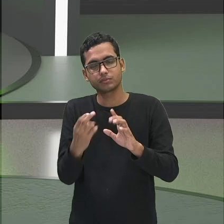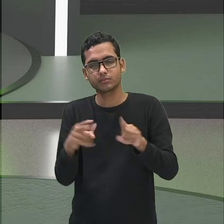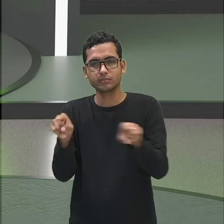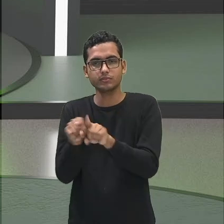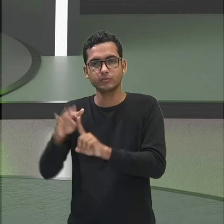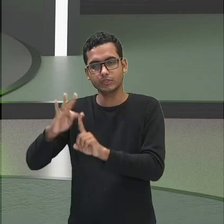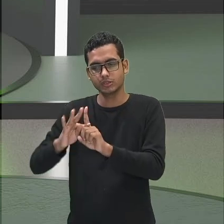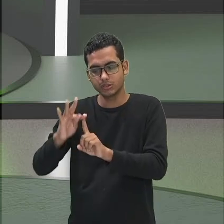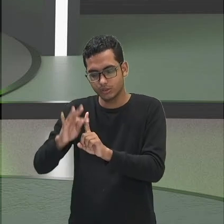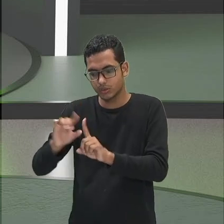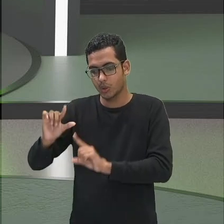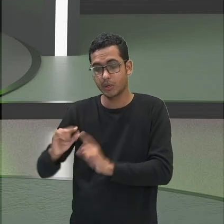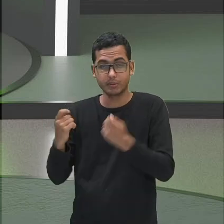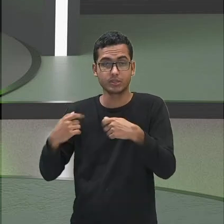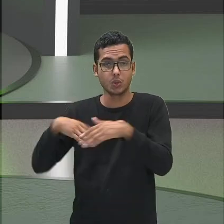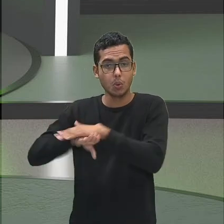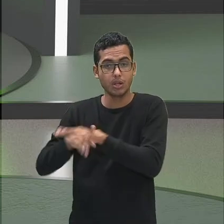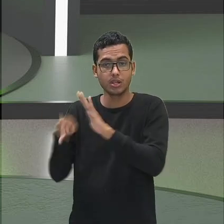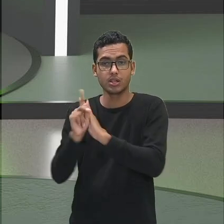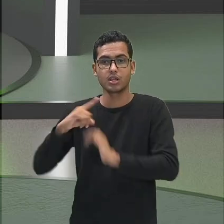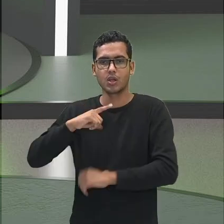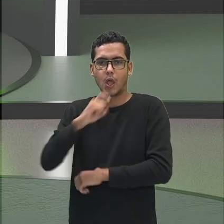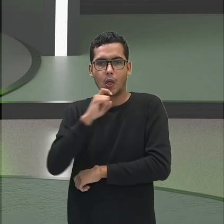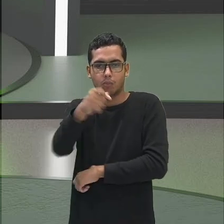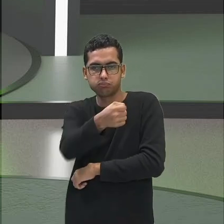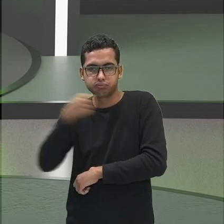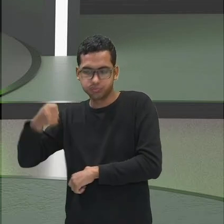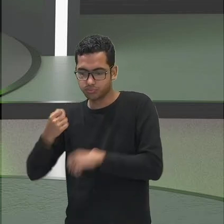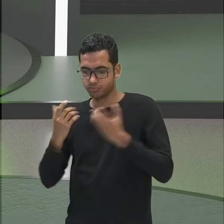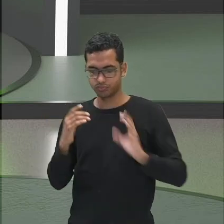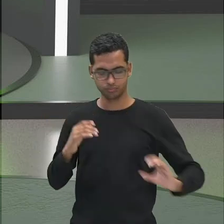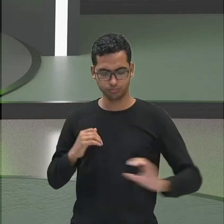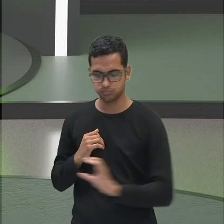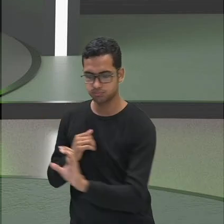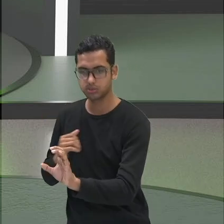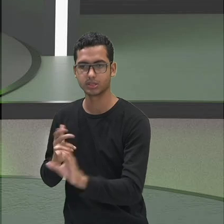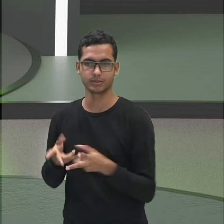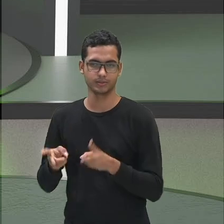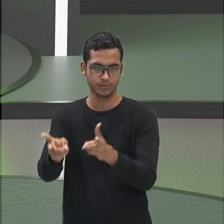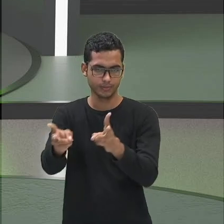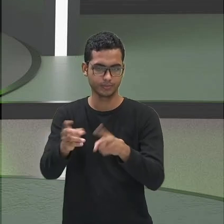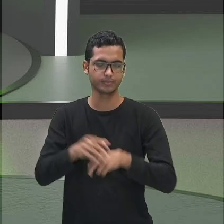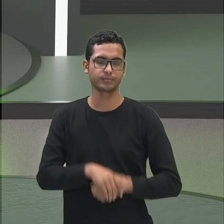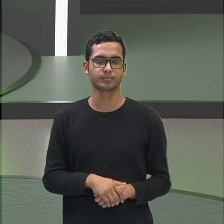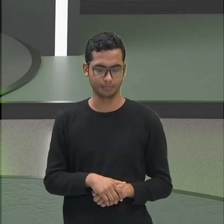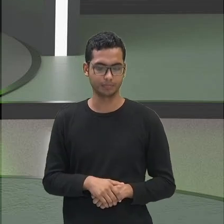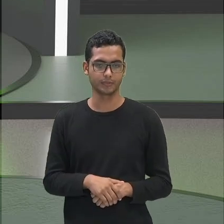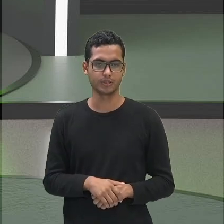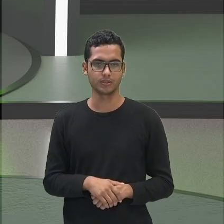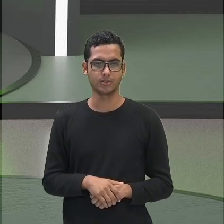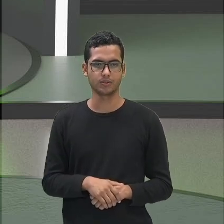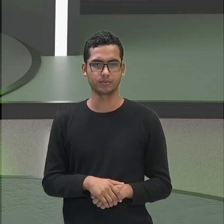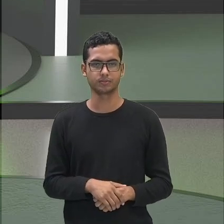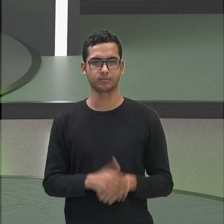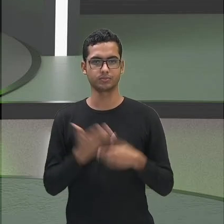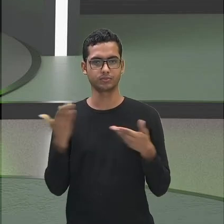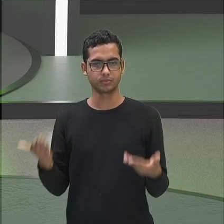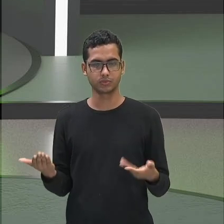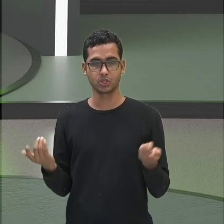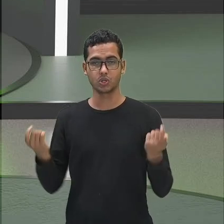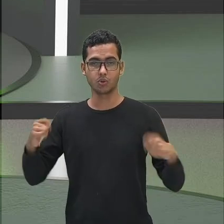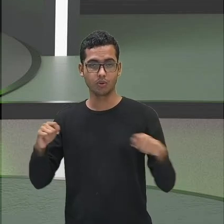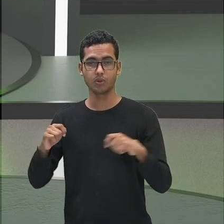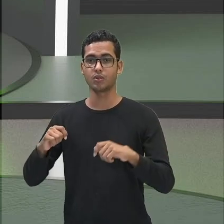na geladeira. Então, as reações químicas podem ser rápidas, moderadas ou